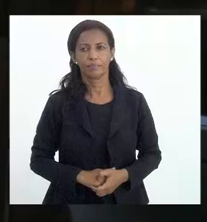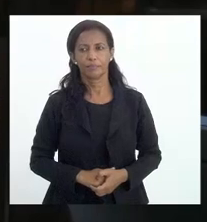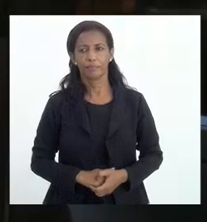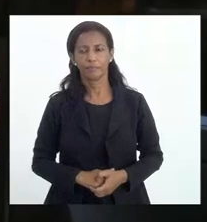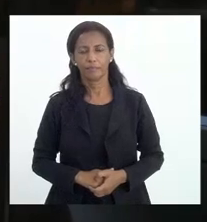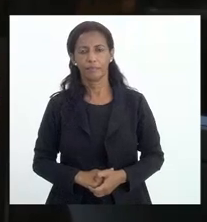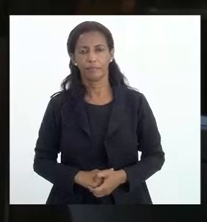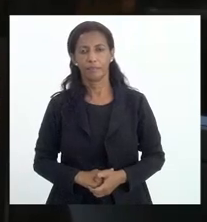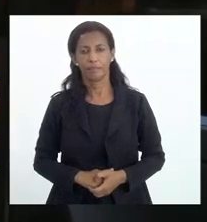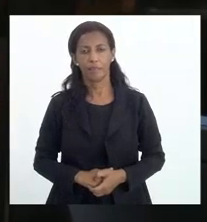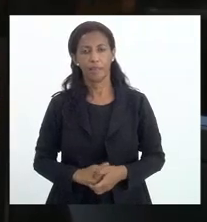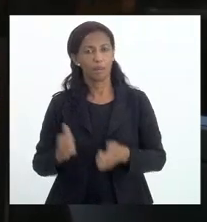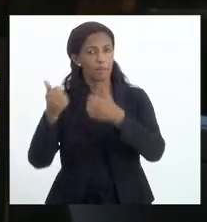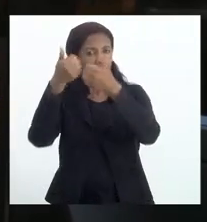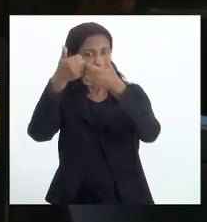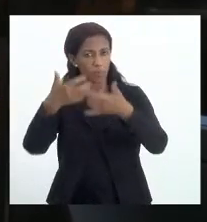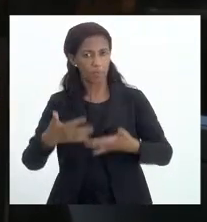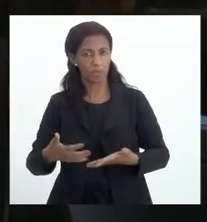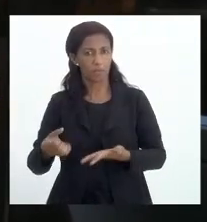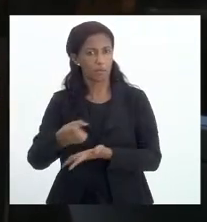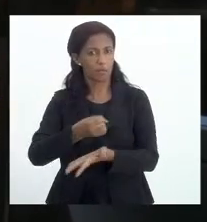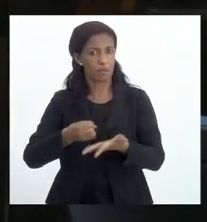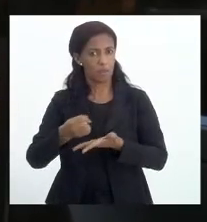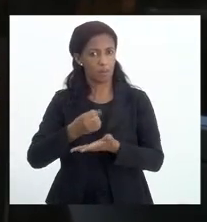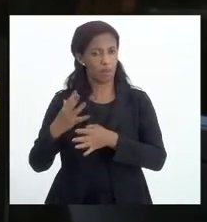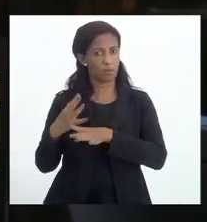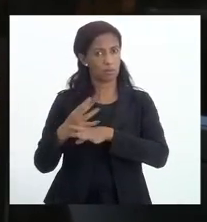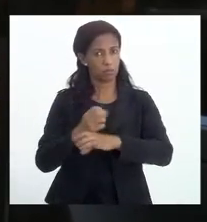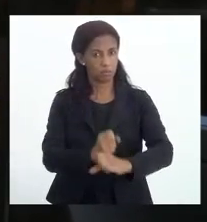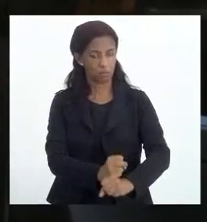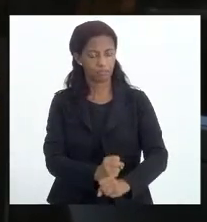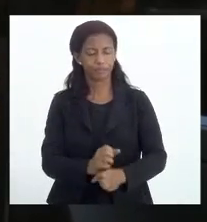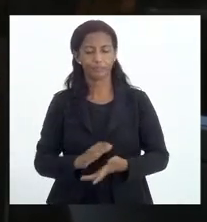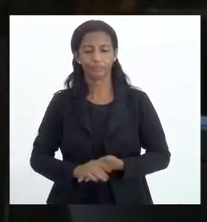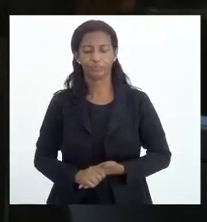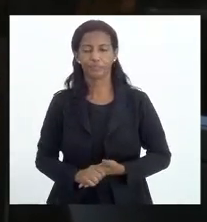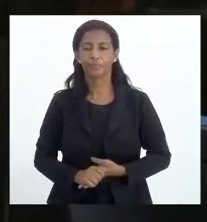Para definição dessa base de cálculo,